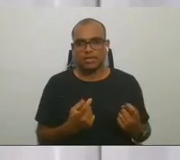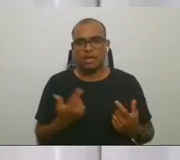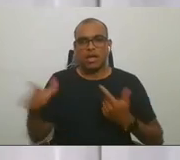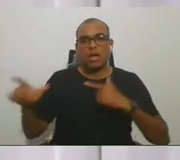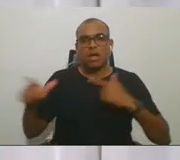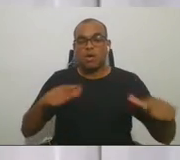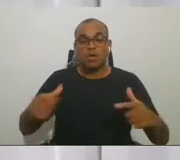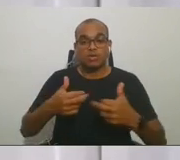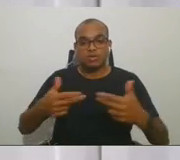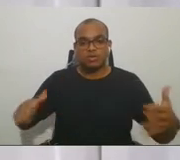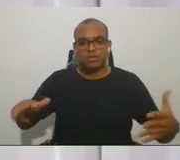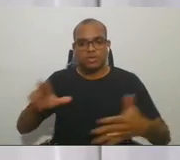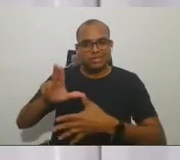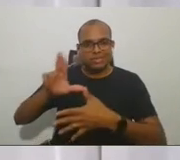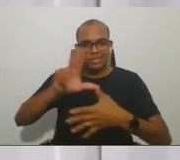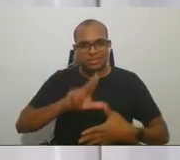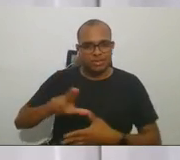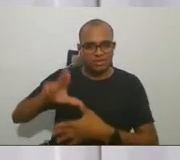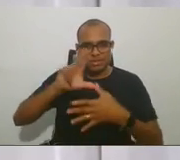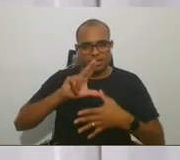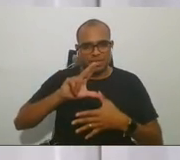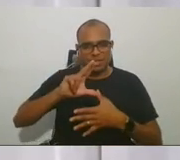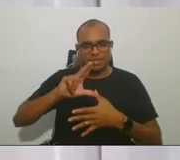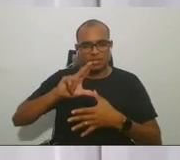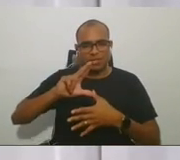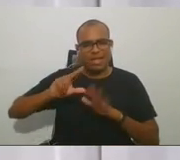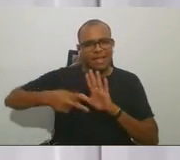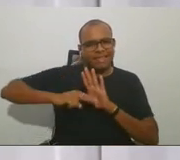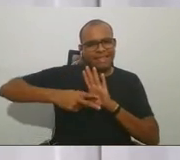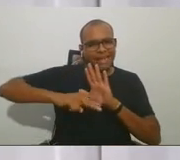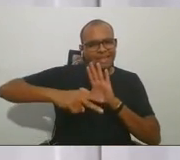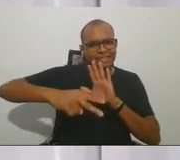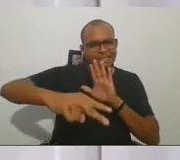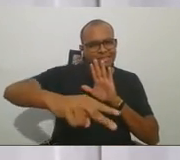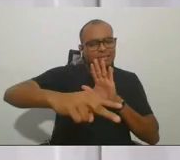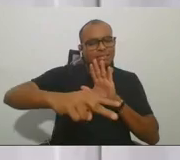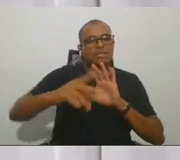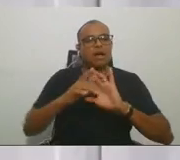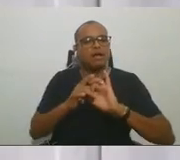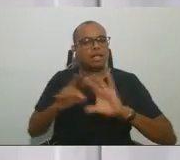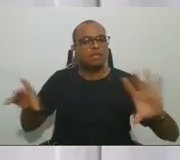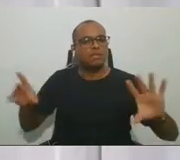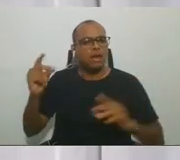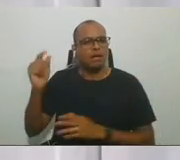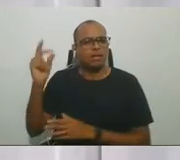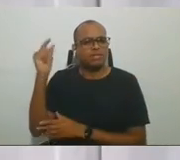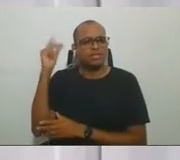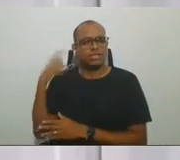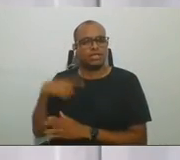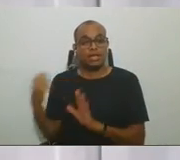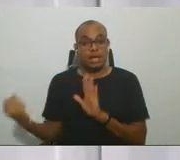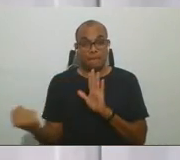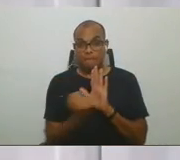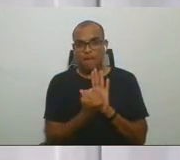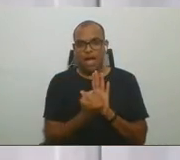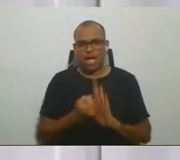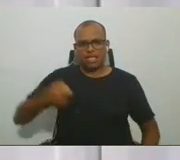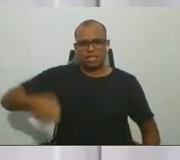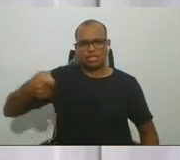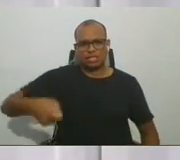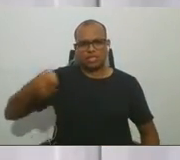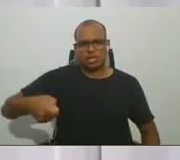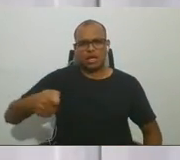onde a tradição liberal antiga tem uma marca de radicalidade durante alguns